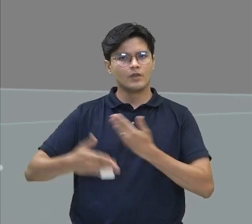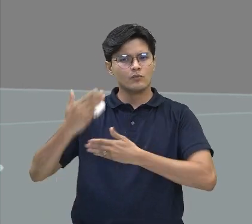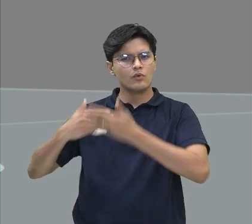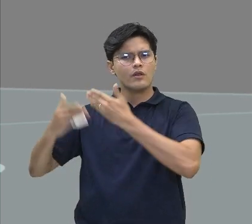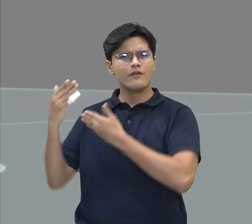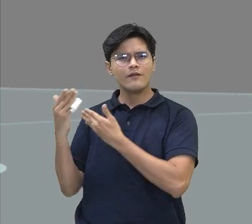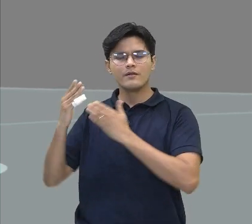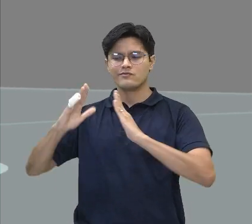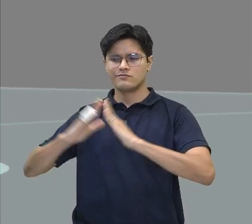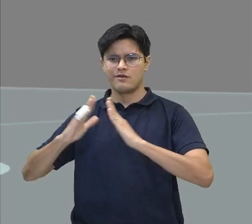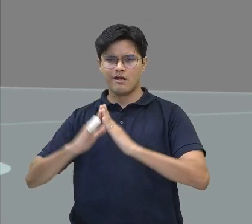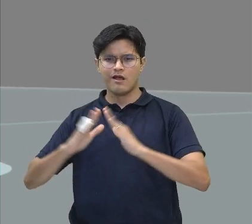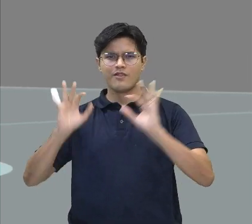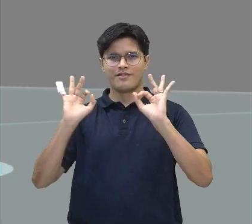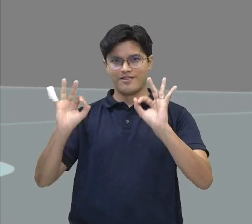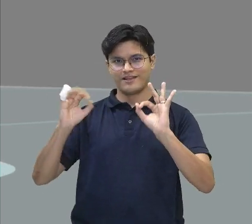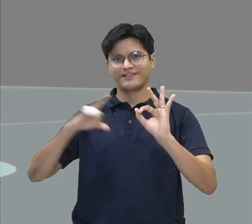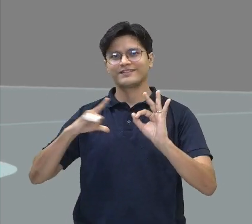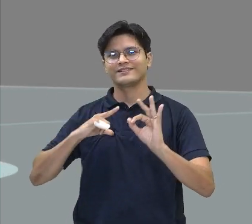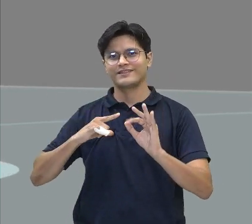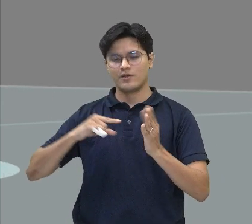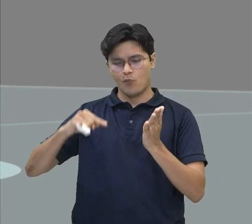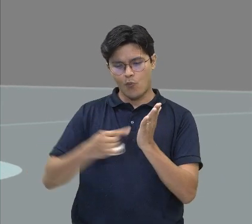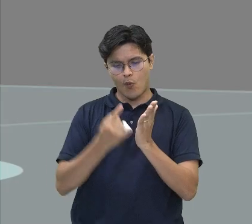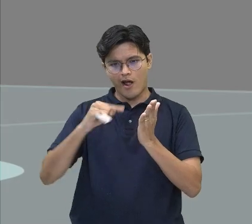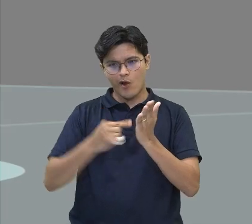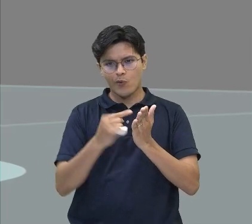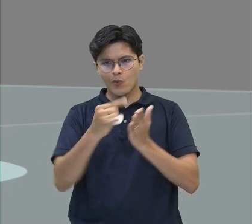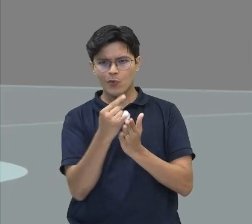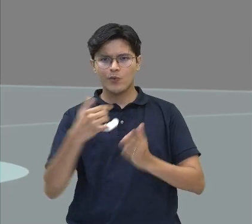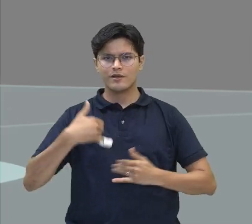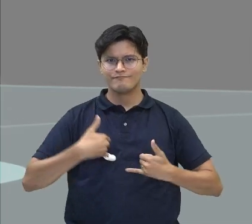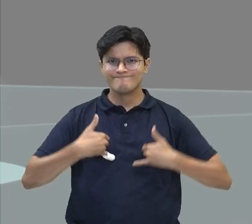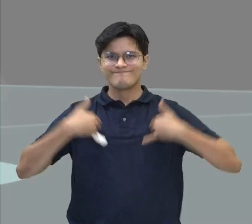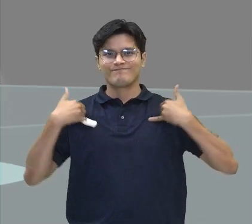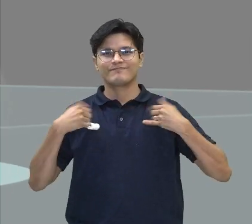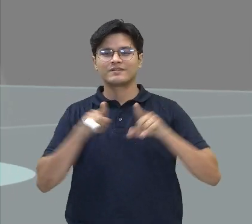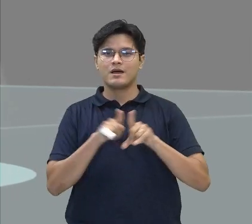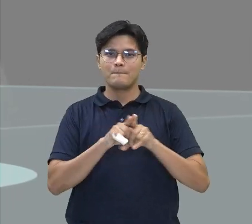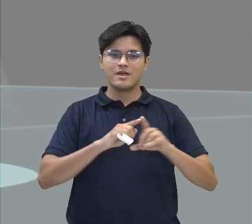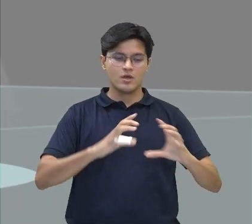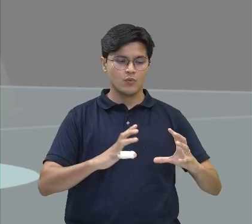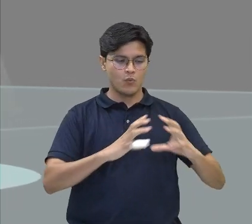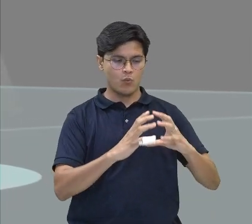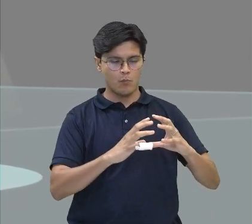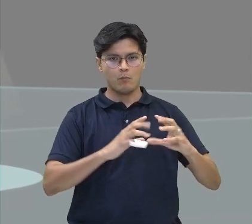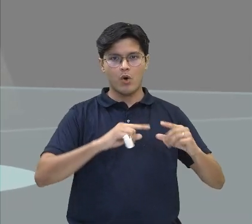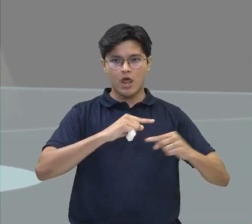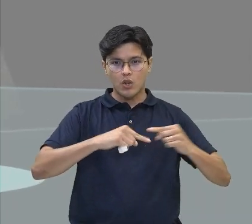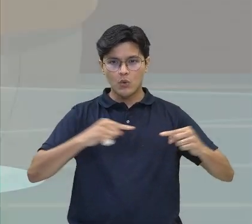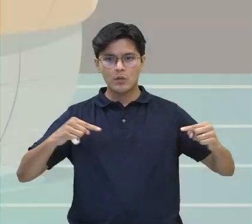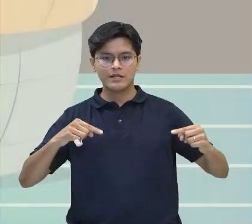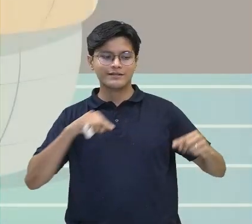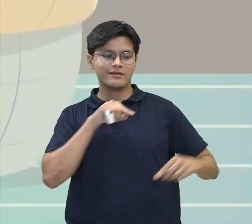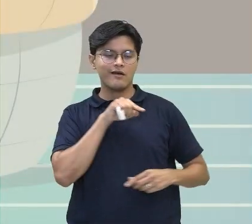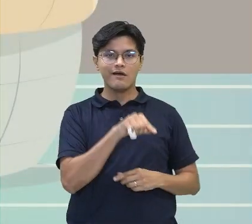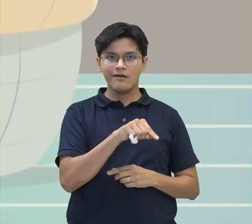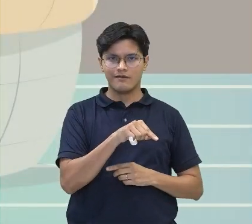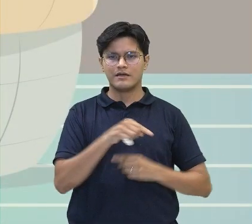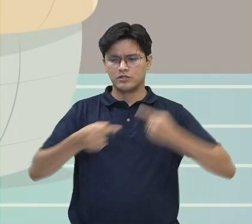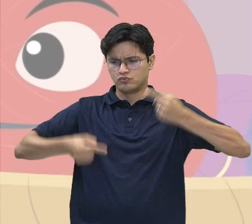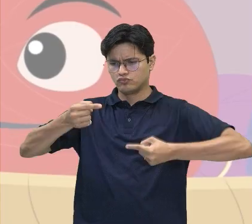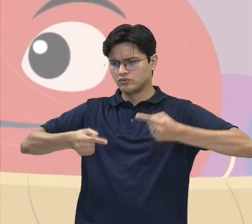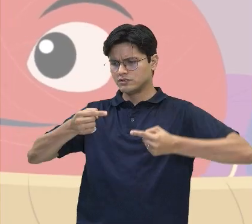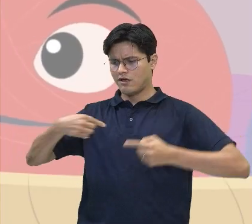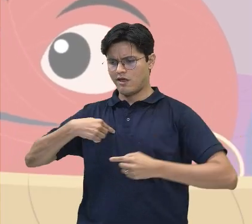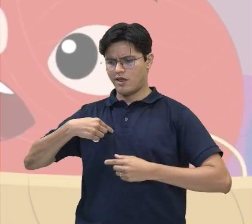elegante, uma agulha orgulhosa e um novelo de linha que viviam discutindo quem tinha mais valor. Por que